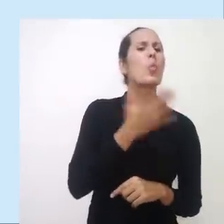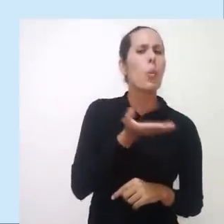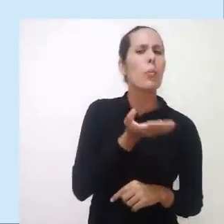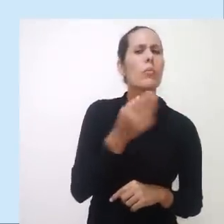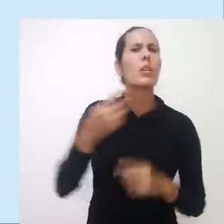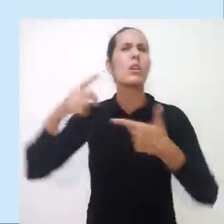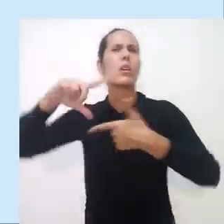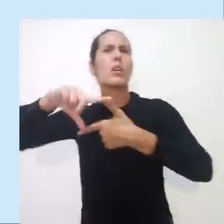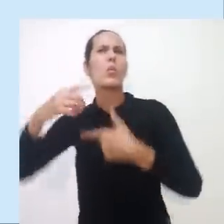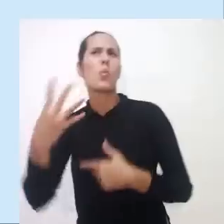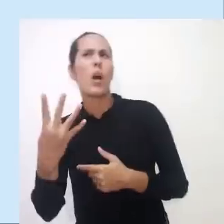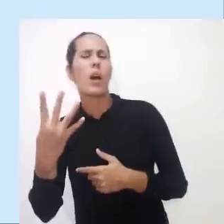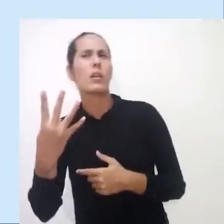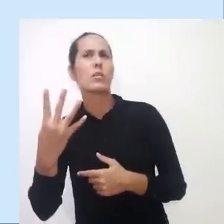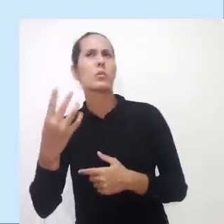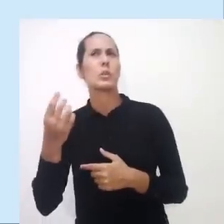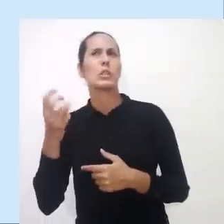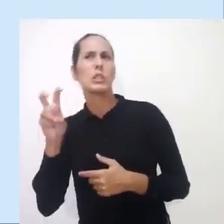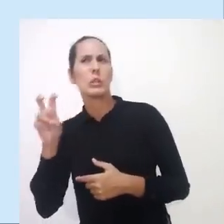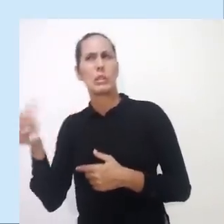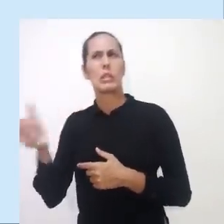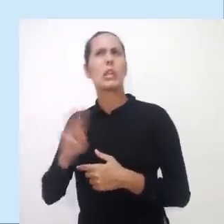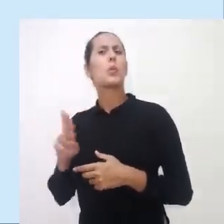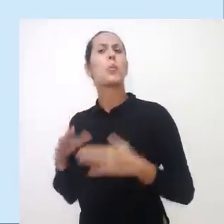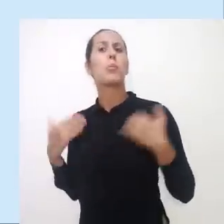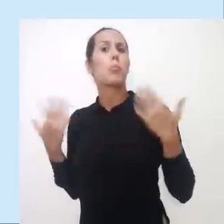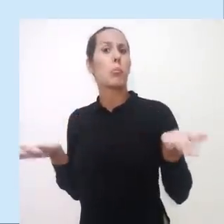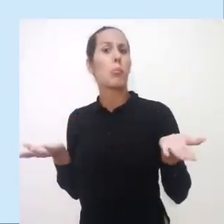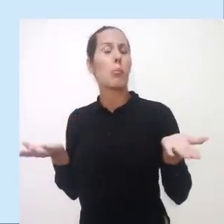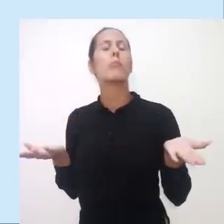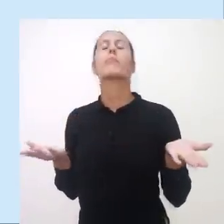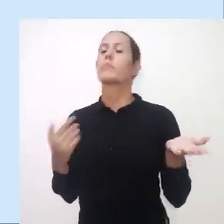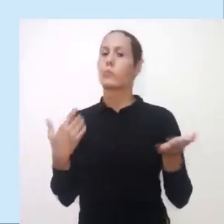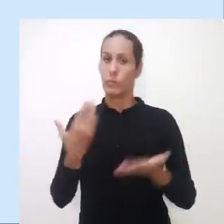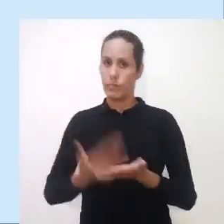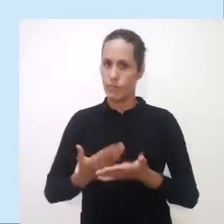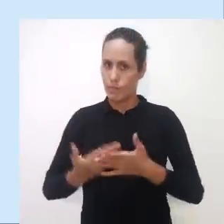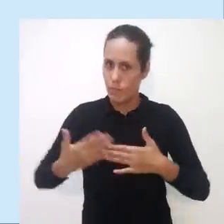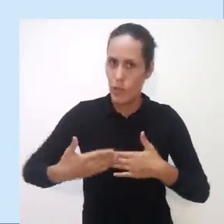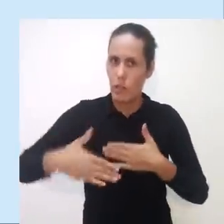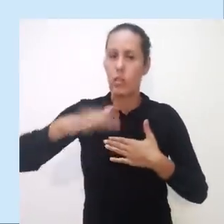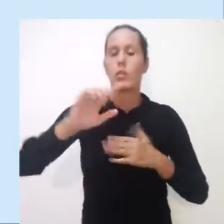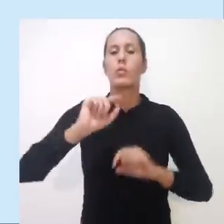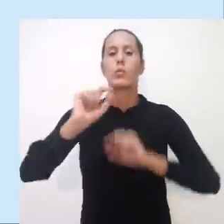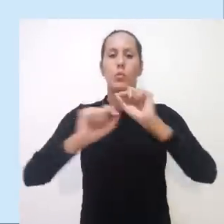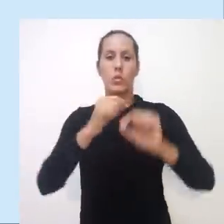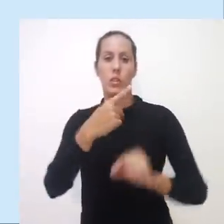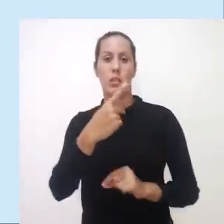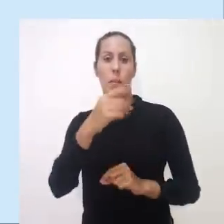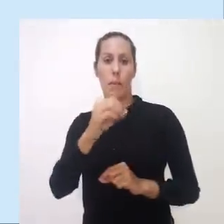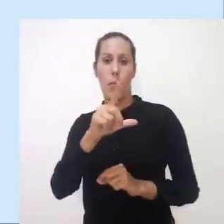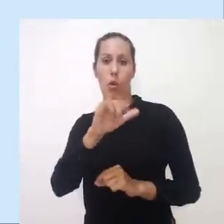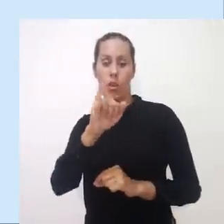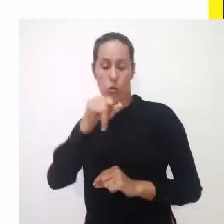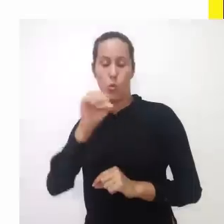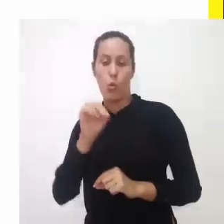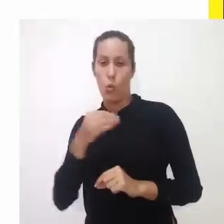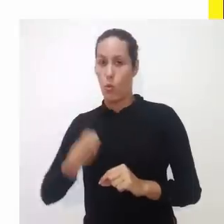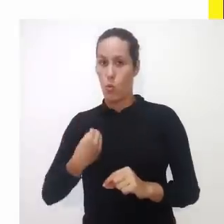que nome é? 5 lados, 6 lados, ok? Então a gente vai ver se o polígono tem